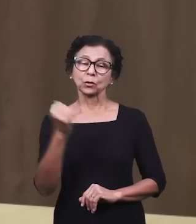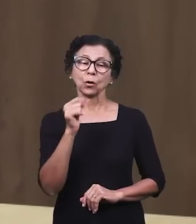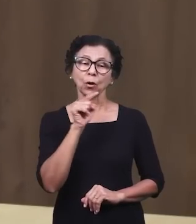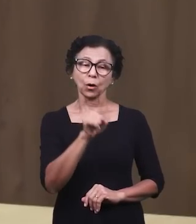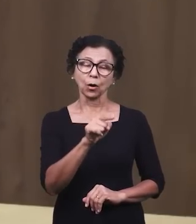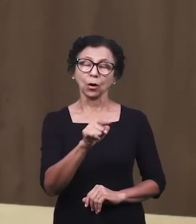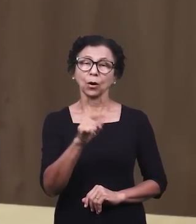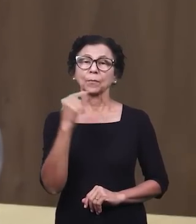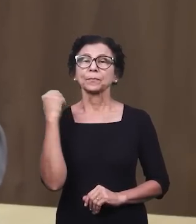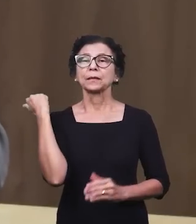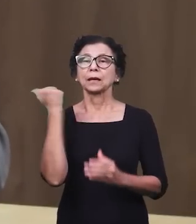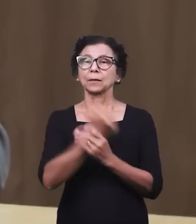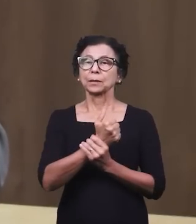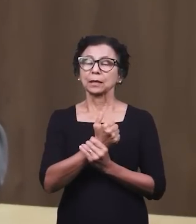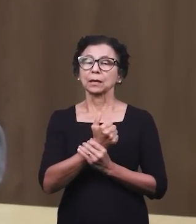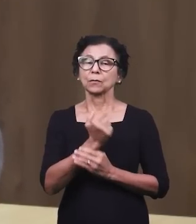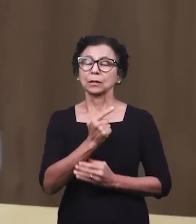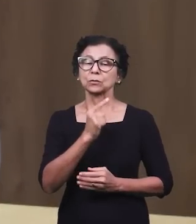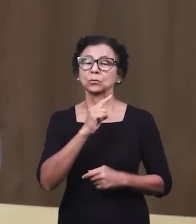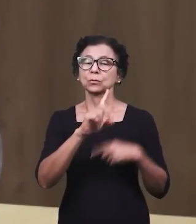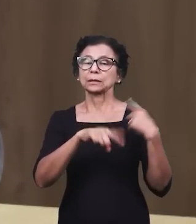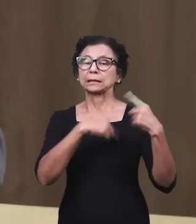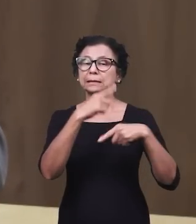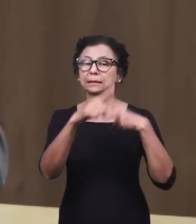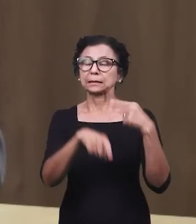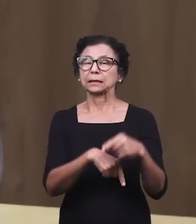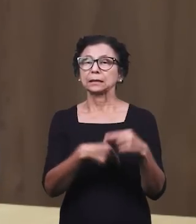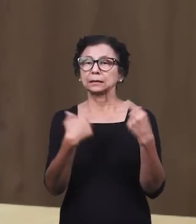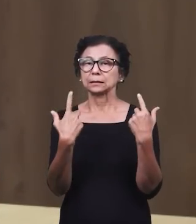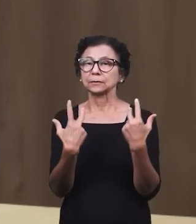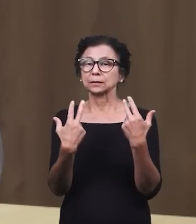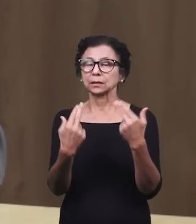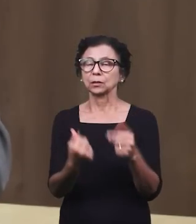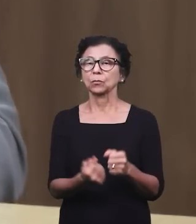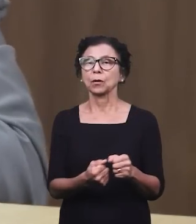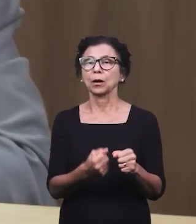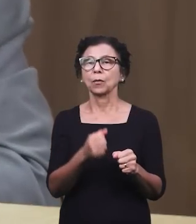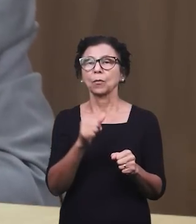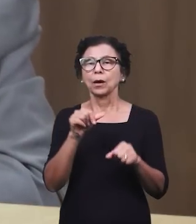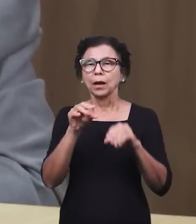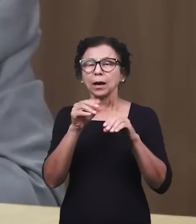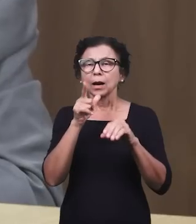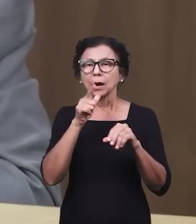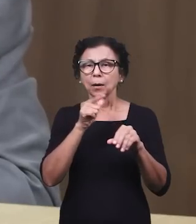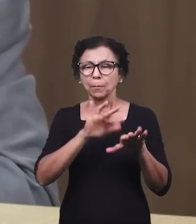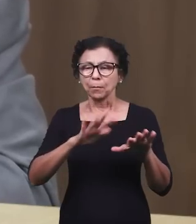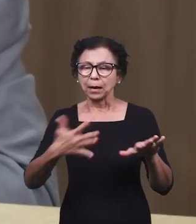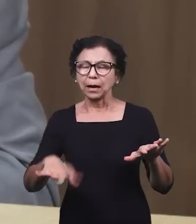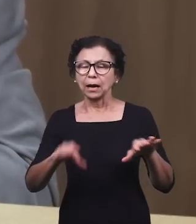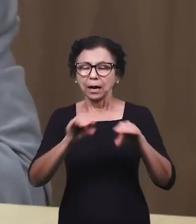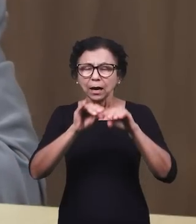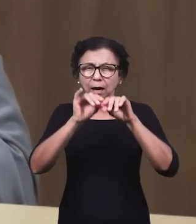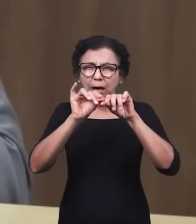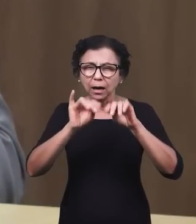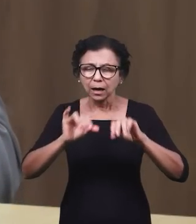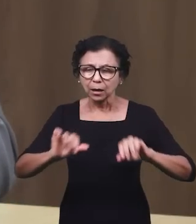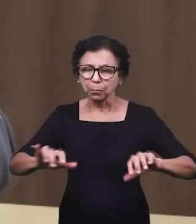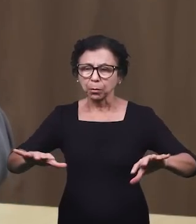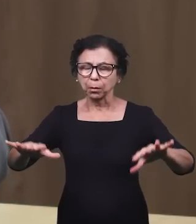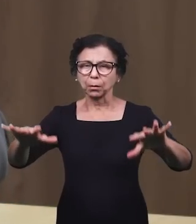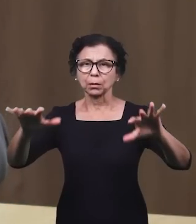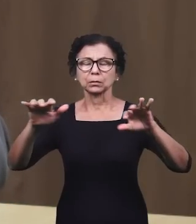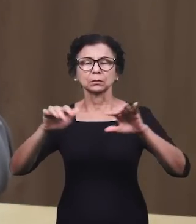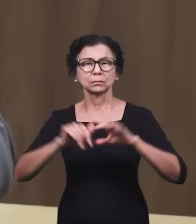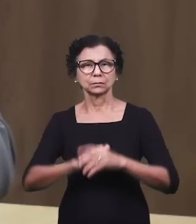como as areias na praia do mar. Então, ali Deus mostra o início, que um projeto que